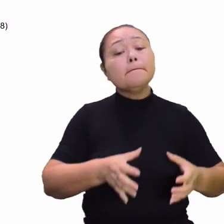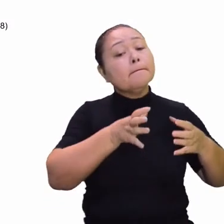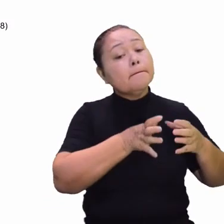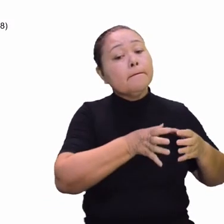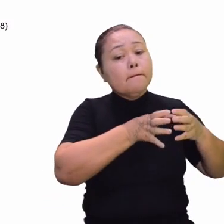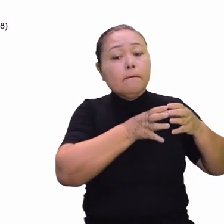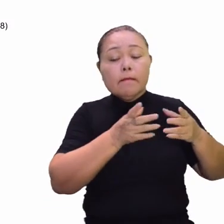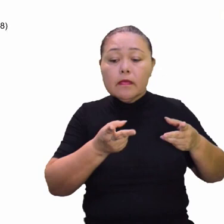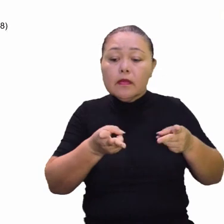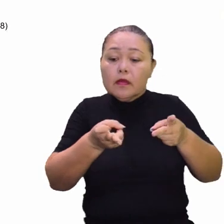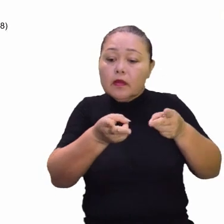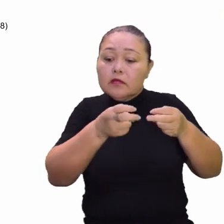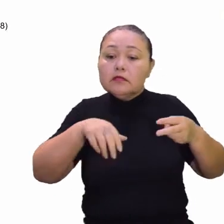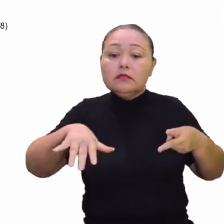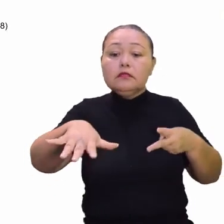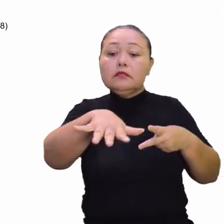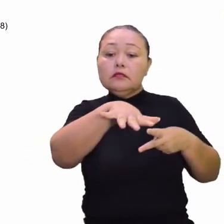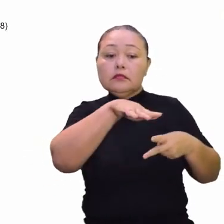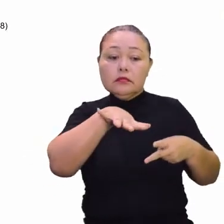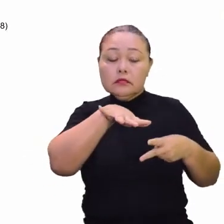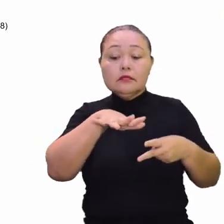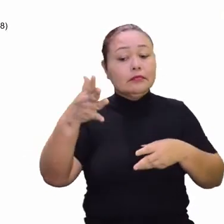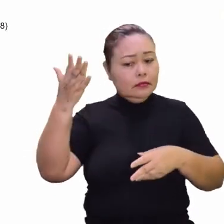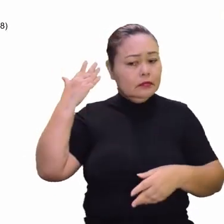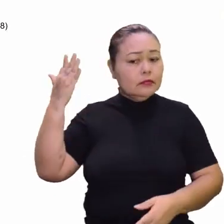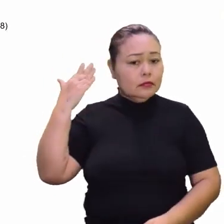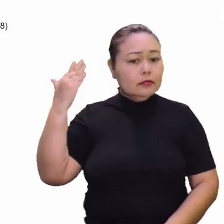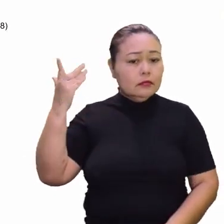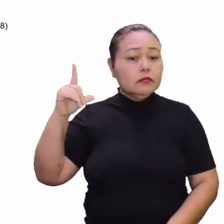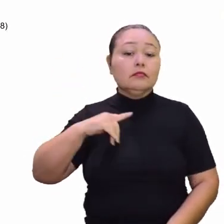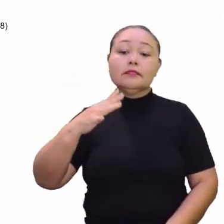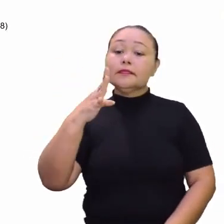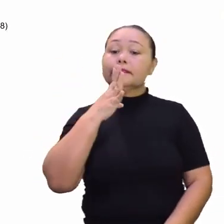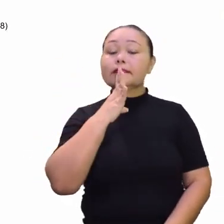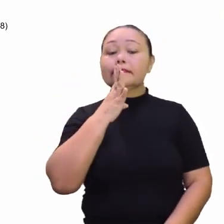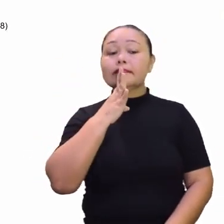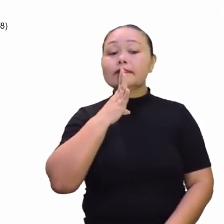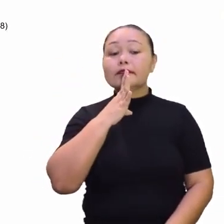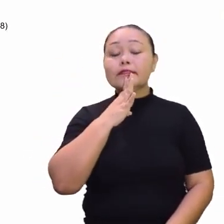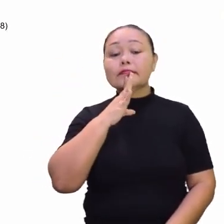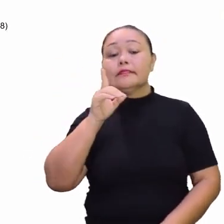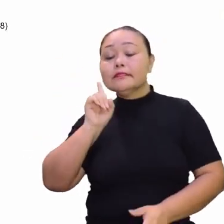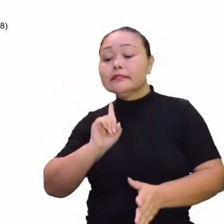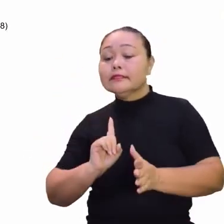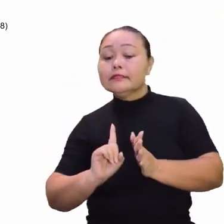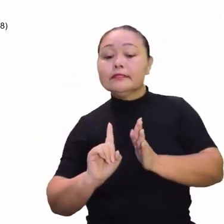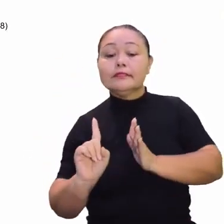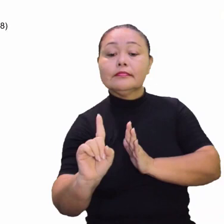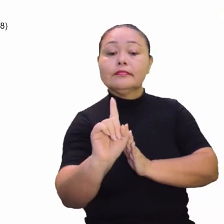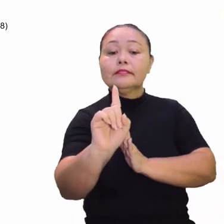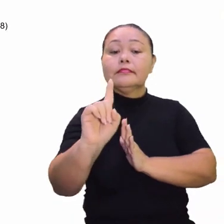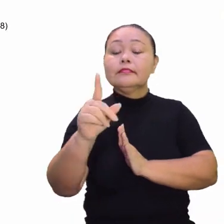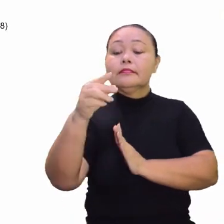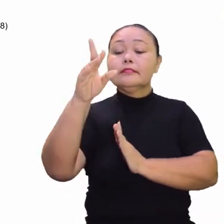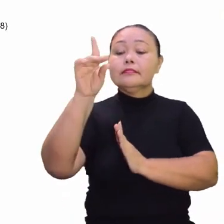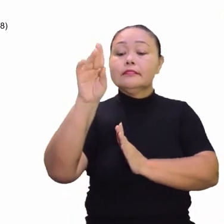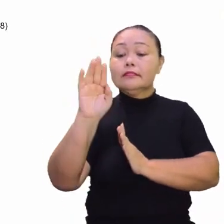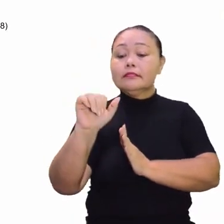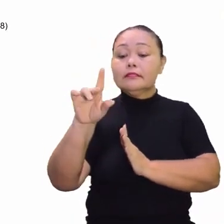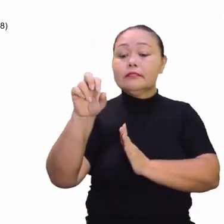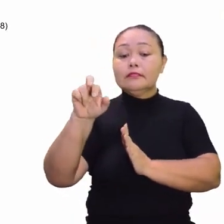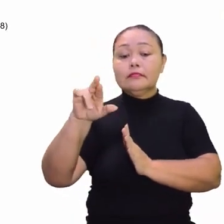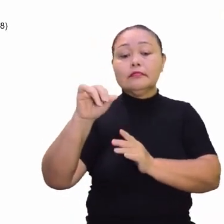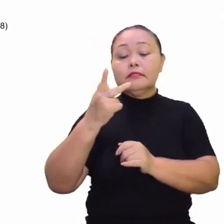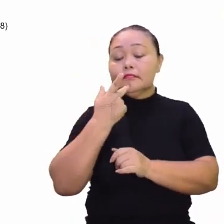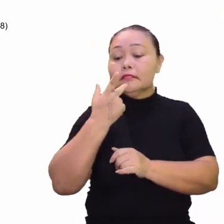As expedições que exploravam a região por essa época eram conhecidas como entradas e bandeiras. O professor Jorge